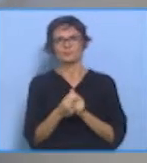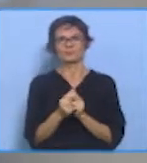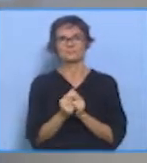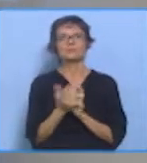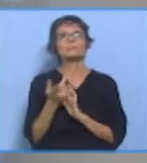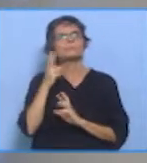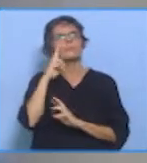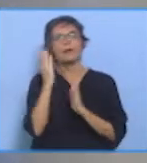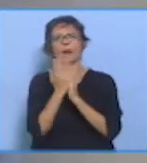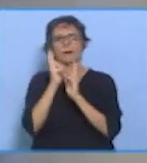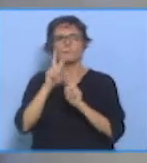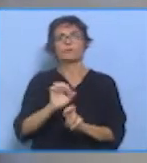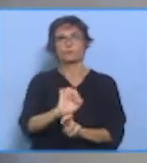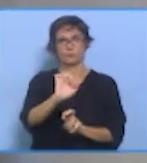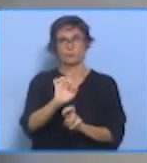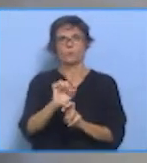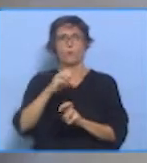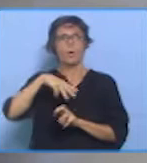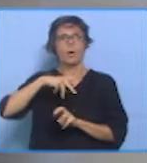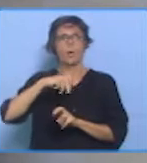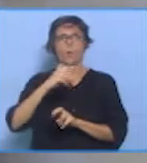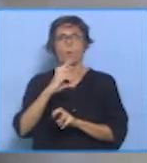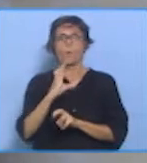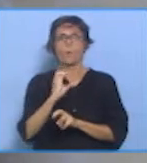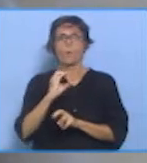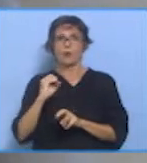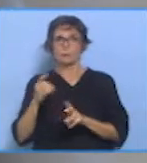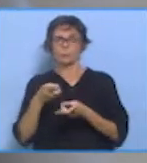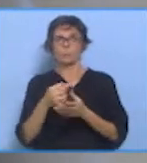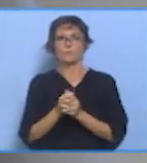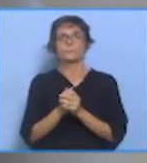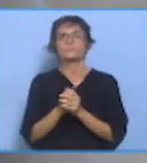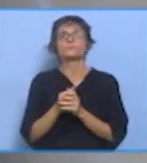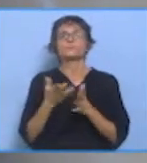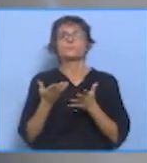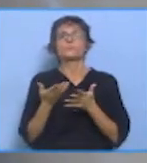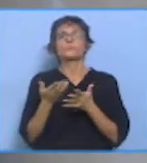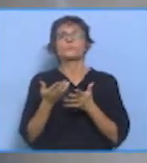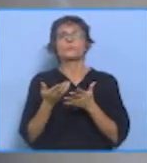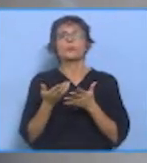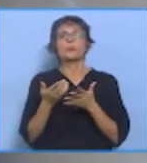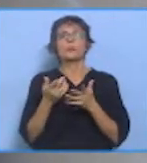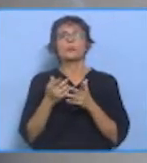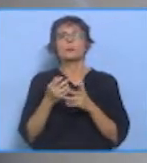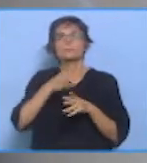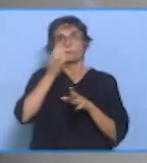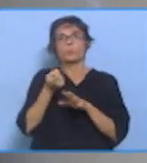que o Marco Bernardino fez sobre o papel dos leigos. Há pouco já foi referindo essa inspiração a partir dos padres da